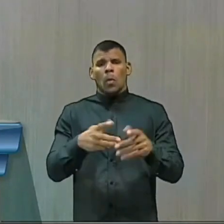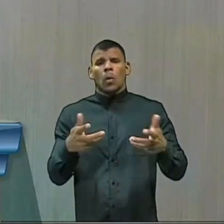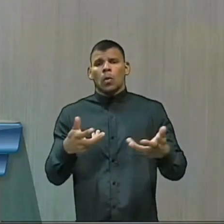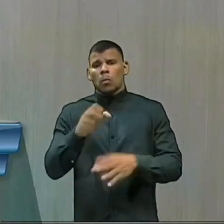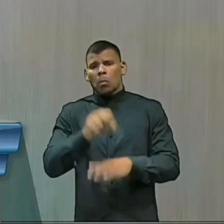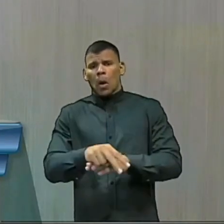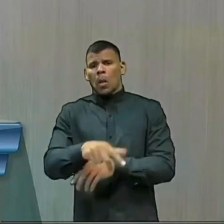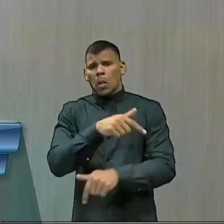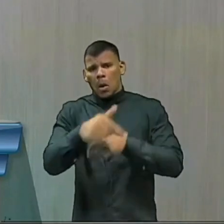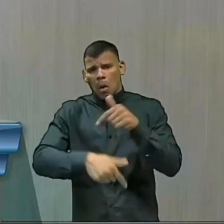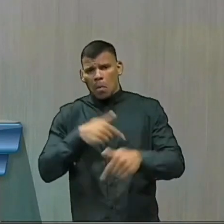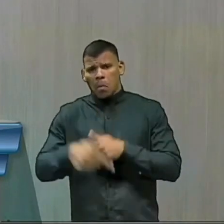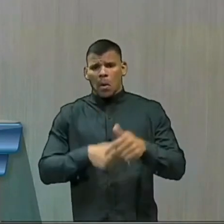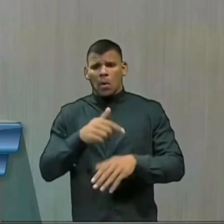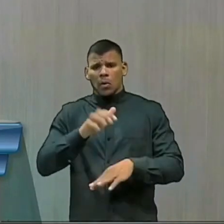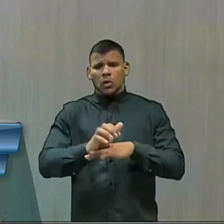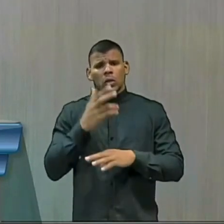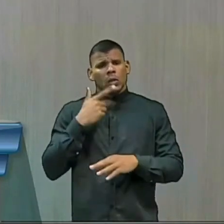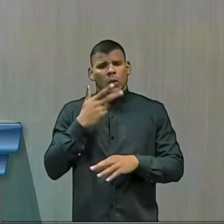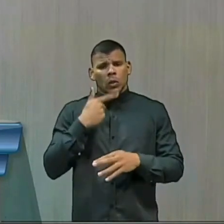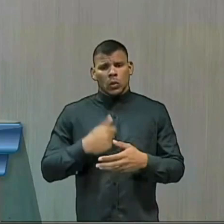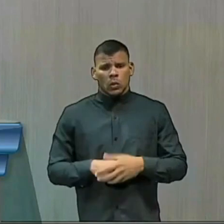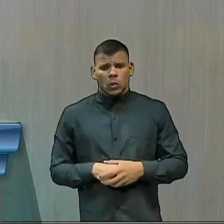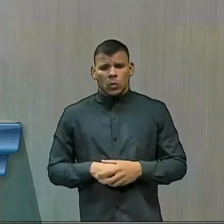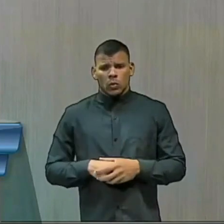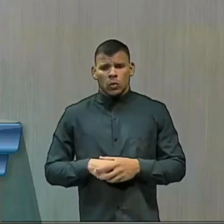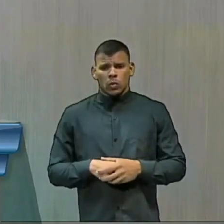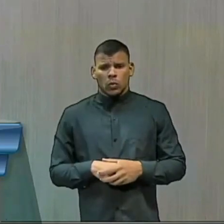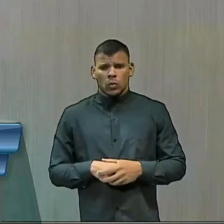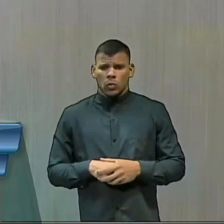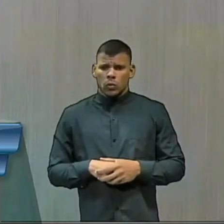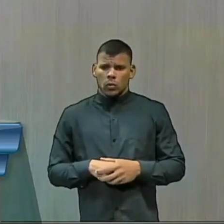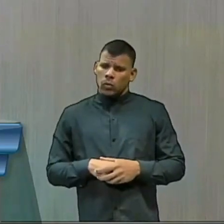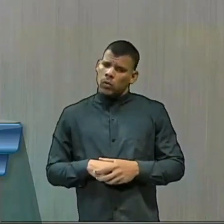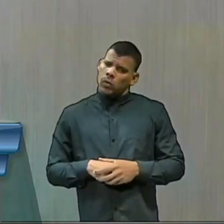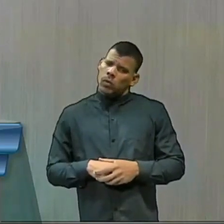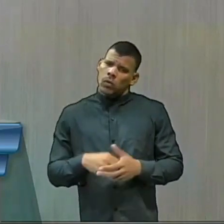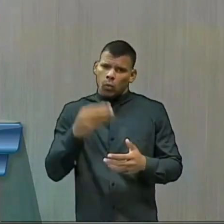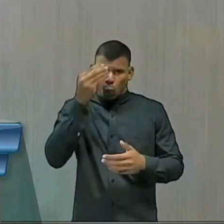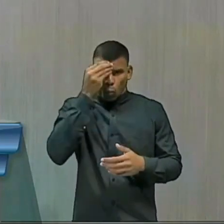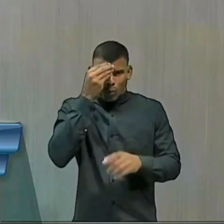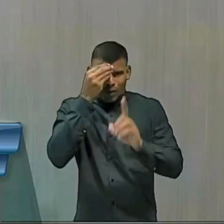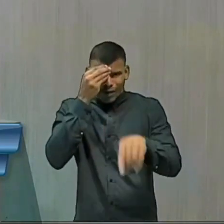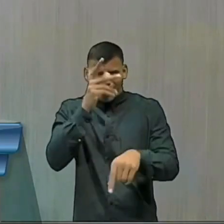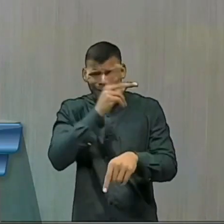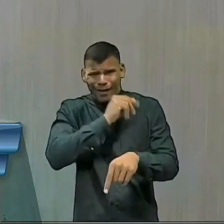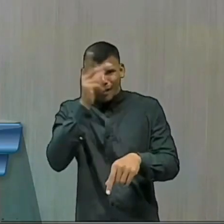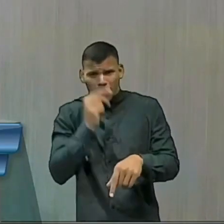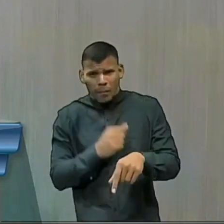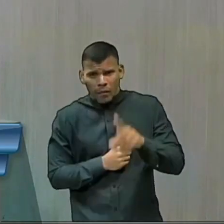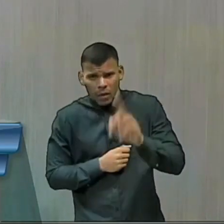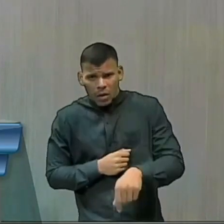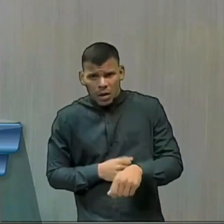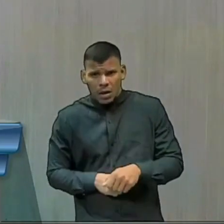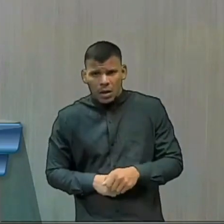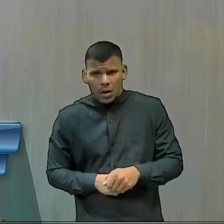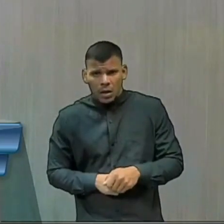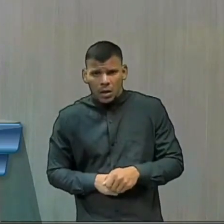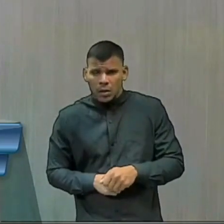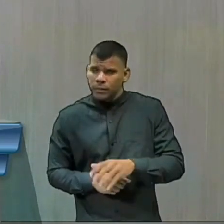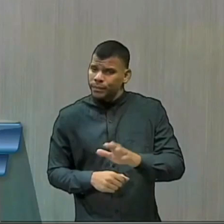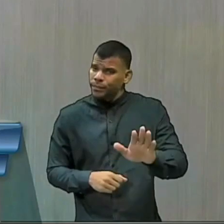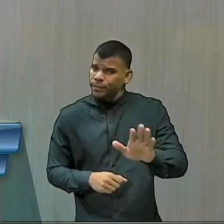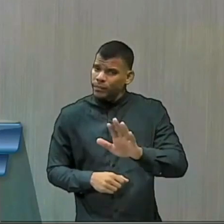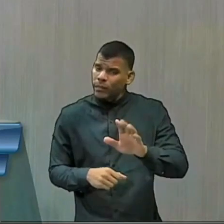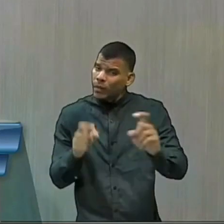na economia do estado do Ceará. Não venham transferir responsabilidade. Esse debate tem que